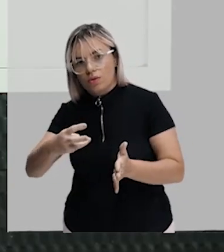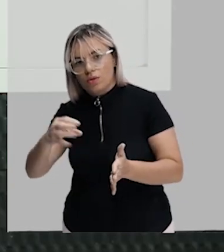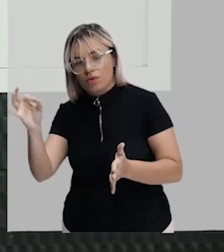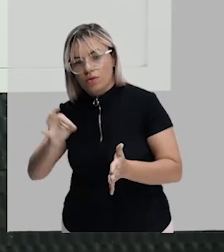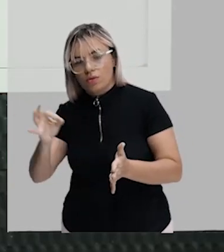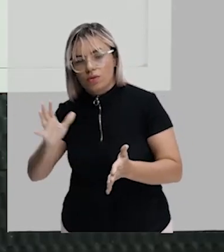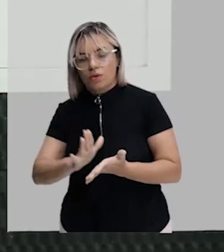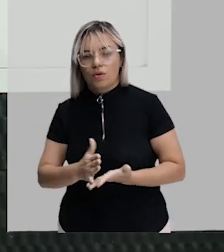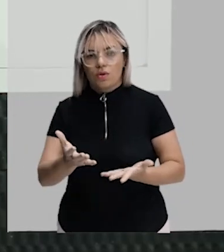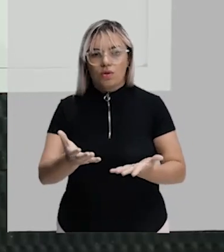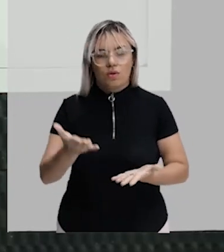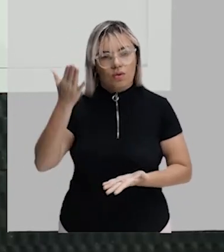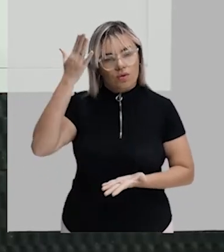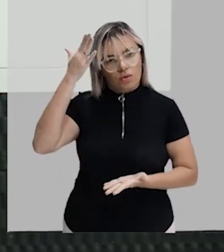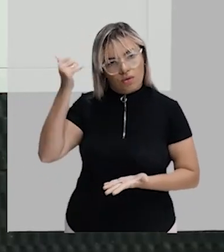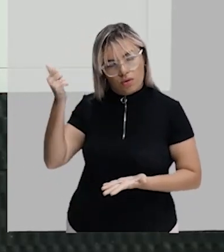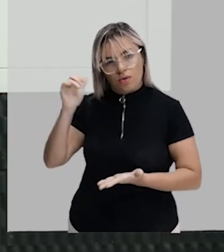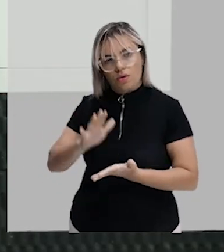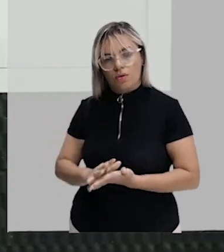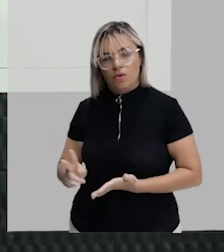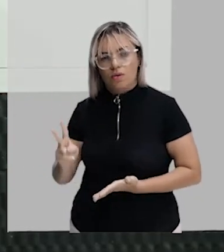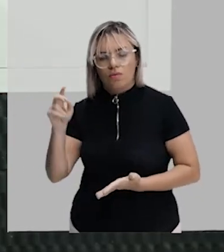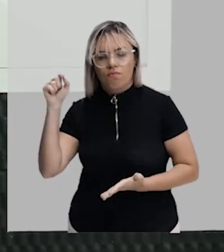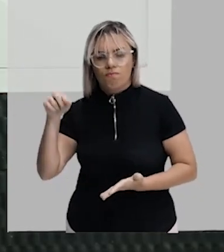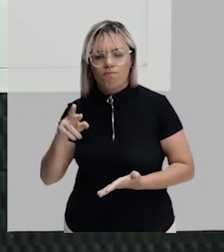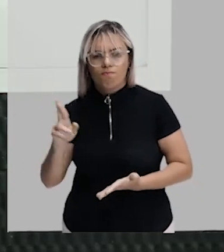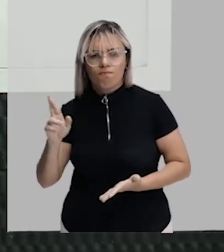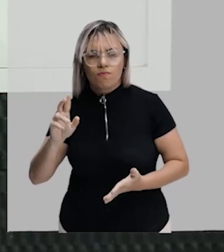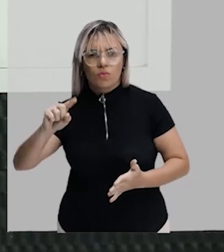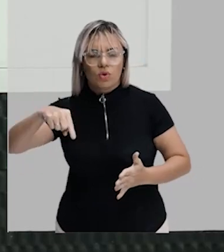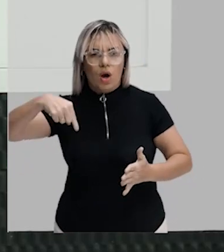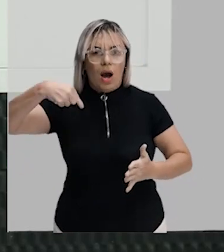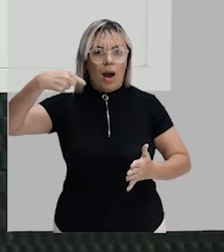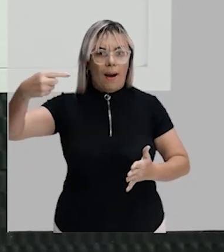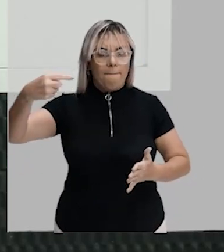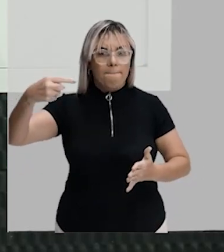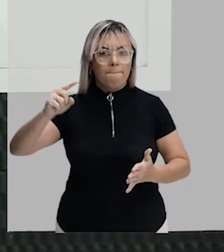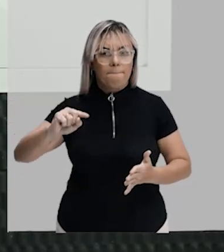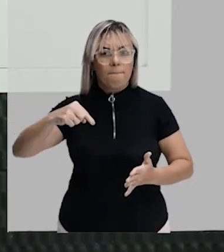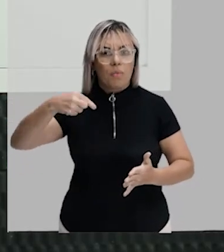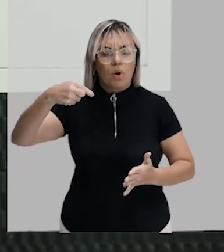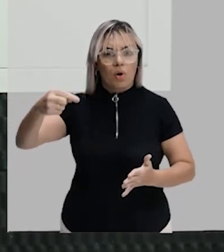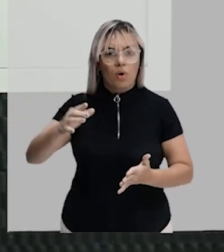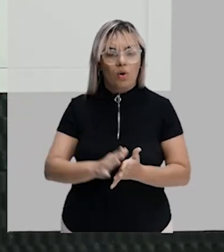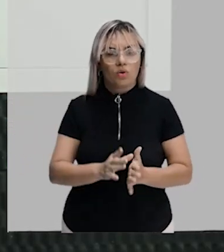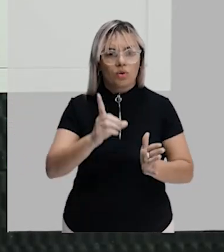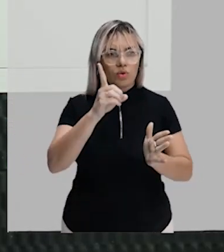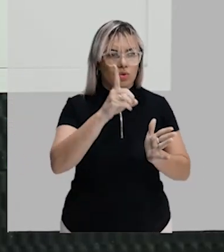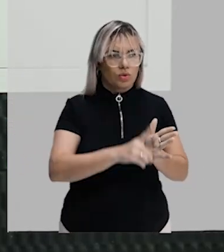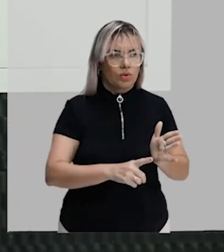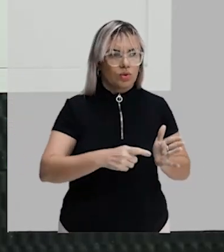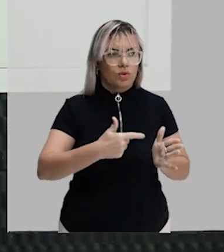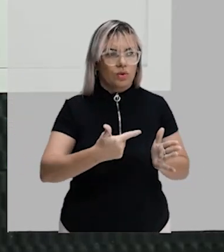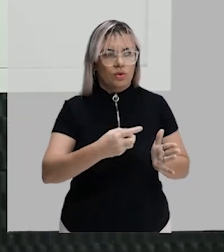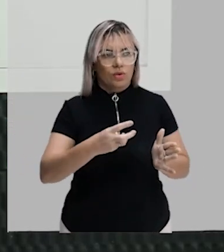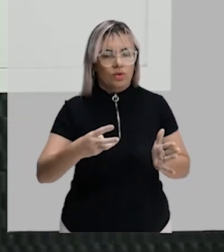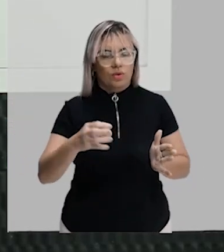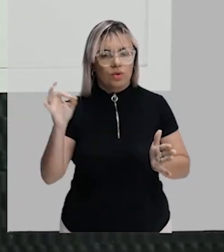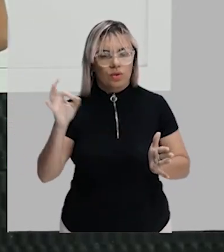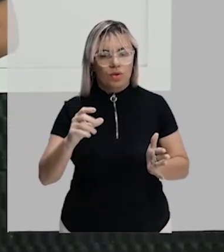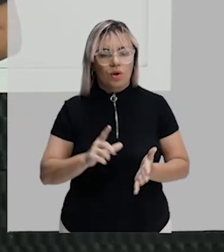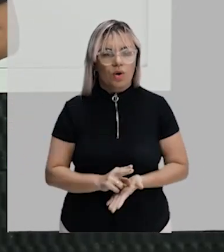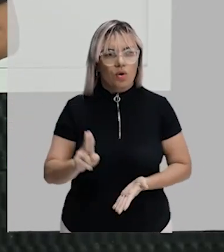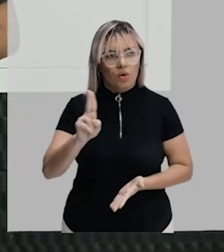saber quanto um determinado valor vai ficar após um desconto de 23%, eu pego esse valor e multiplico